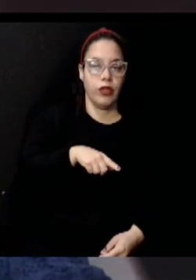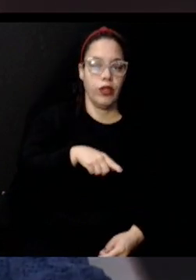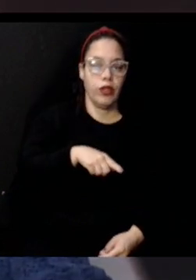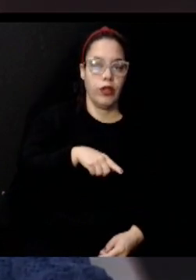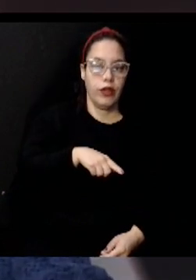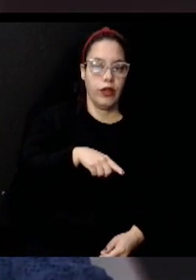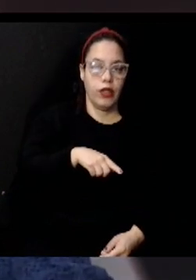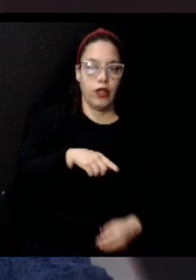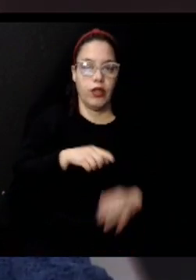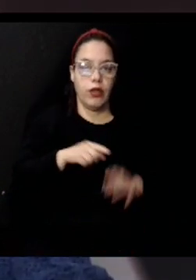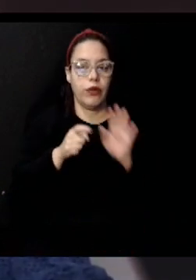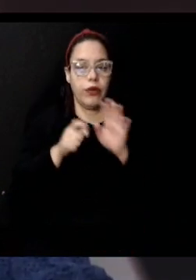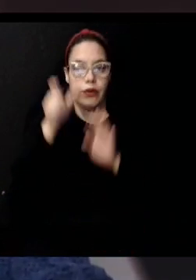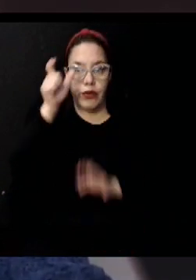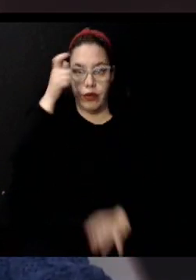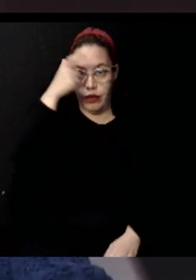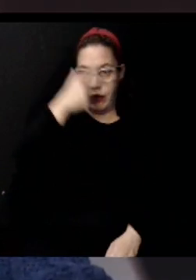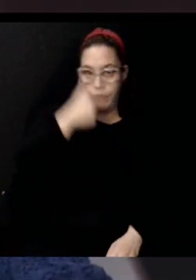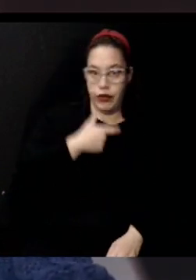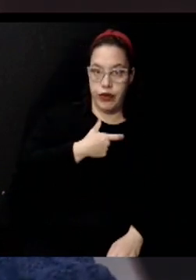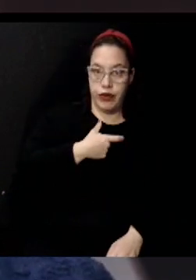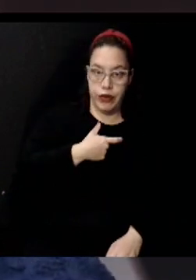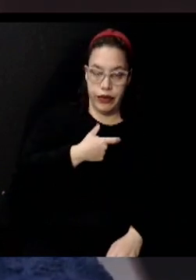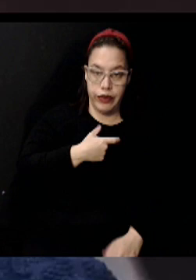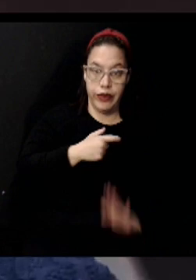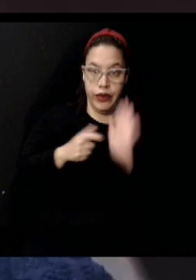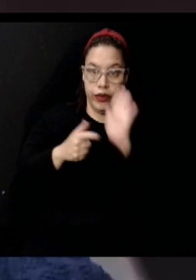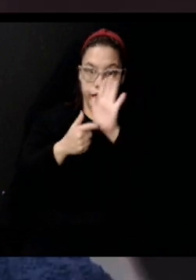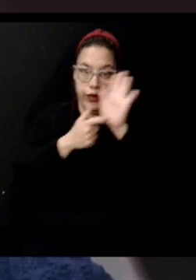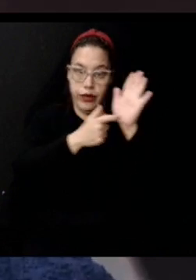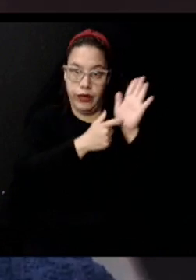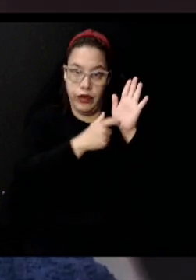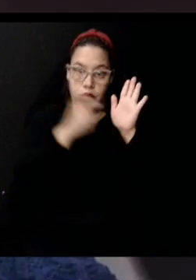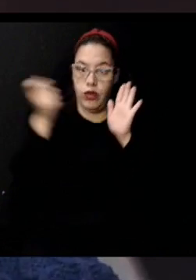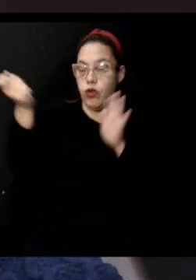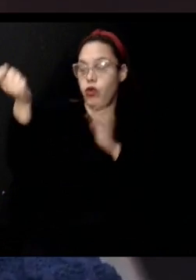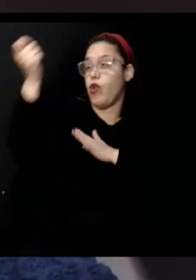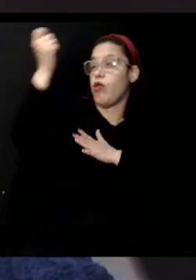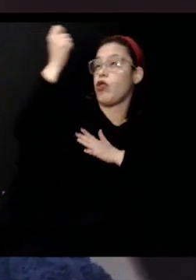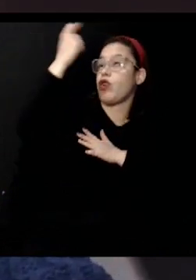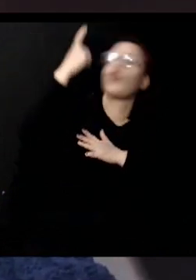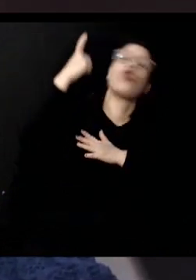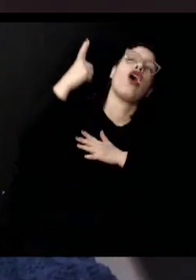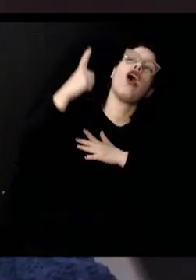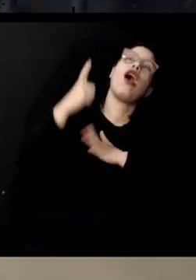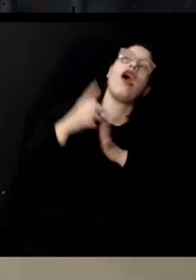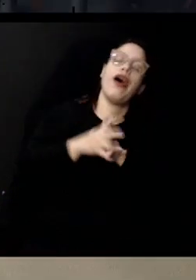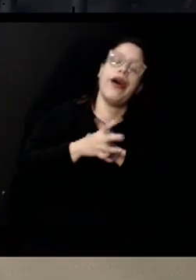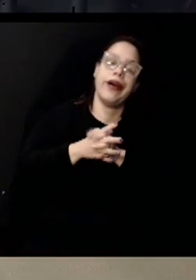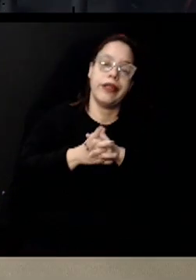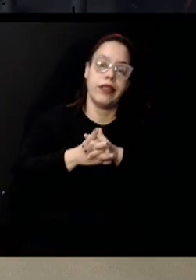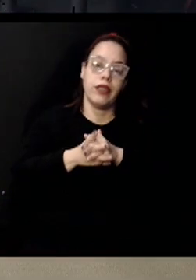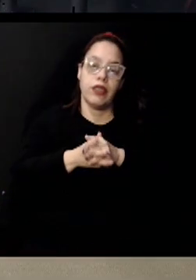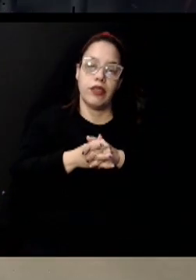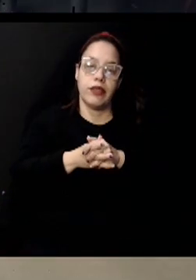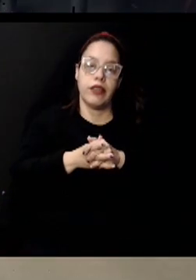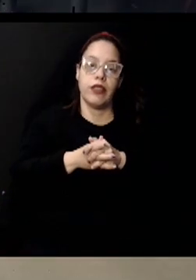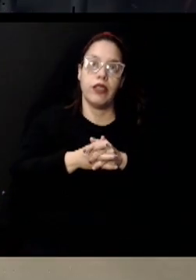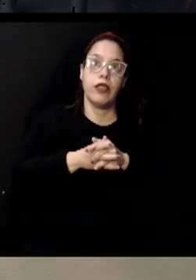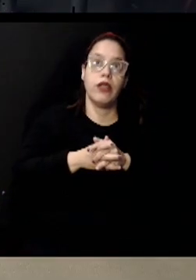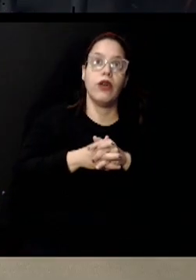que a pessoa, enquanto está mostrando o sol, está mostrando a Ninguém tá vi nem aí, ninguém né? está nem aí. Começa a